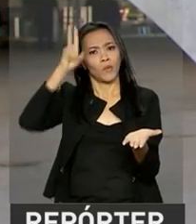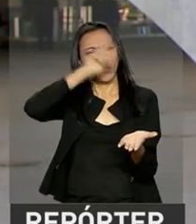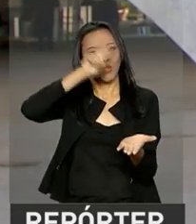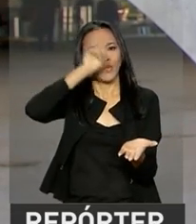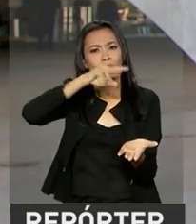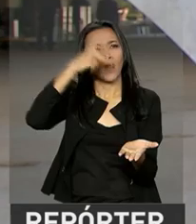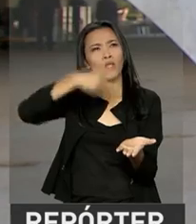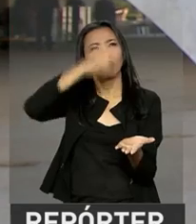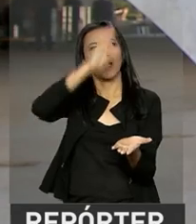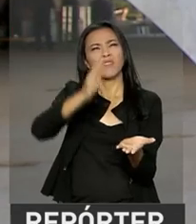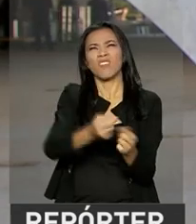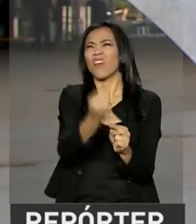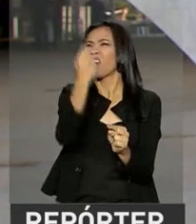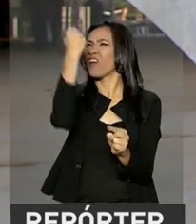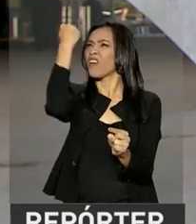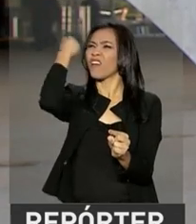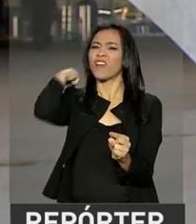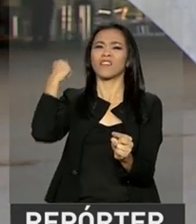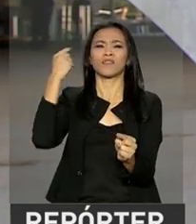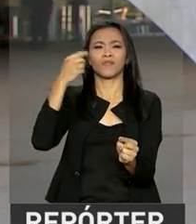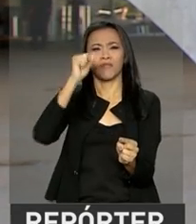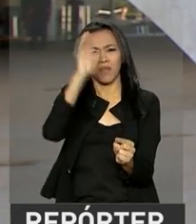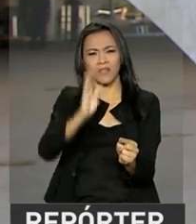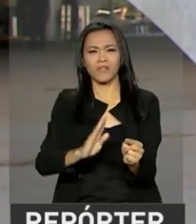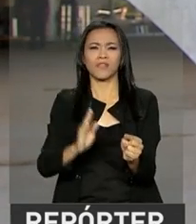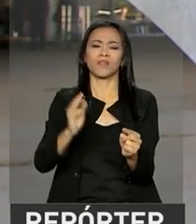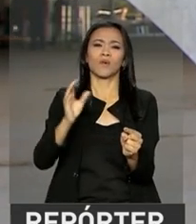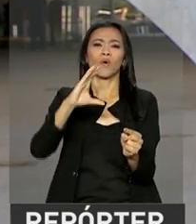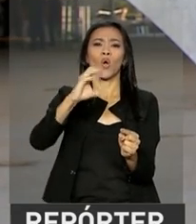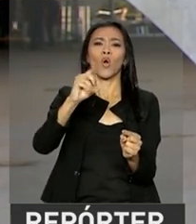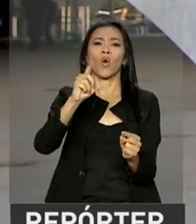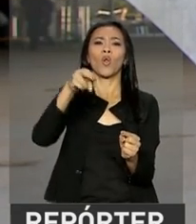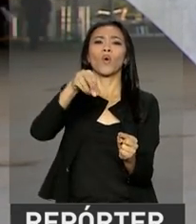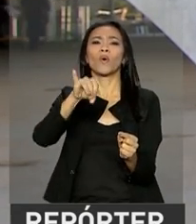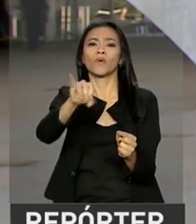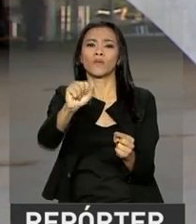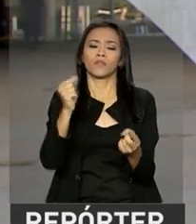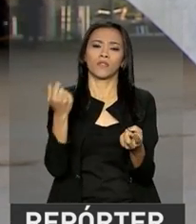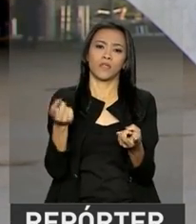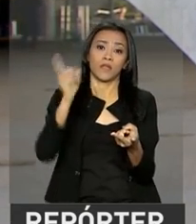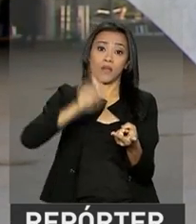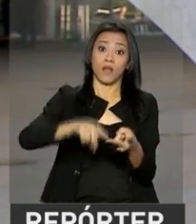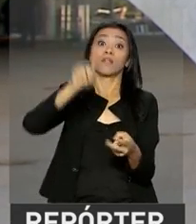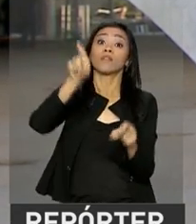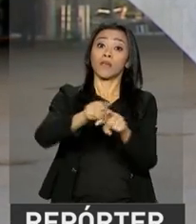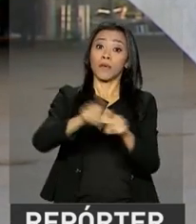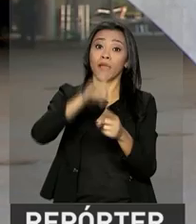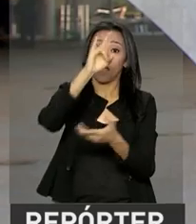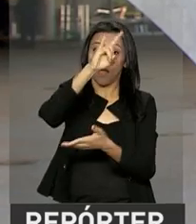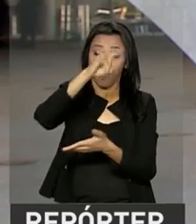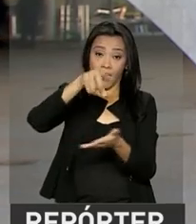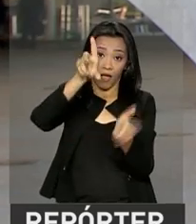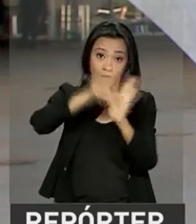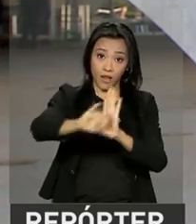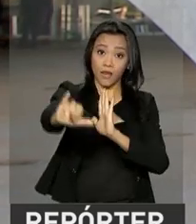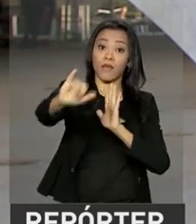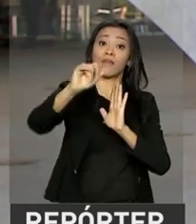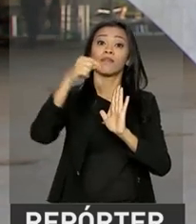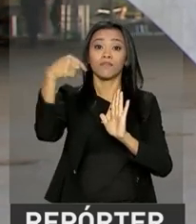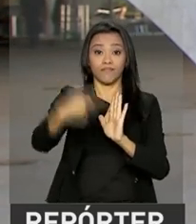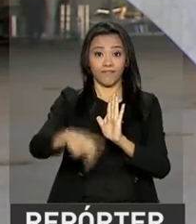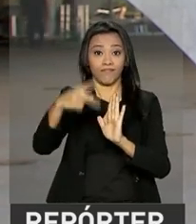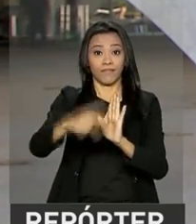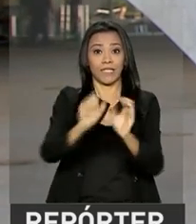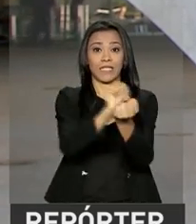Brasil desde o período Brasil colônia que inclui por exemplo a lei o orig final da lei que aboliu a escravidão no